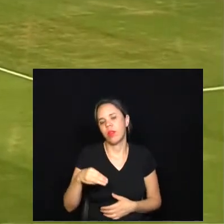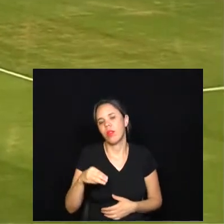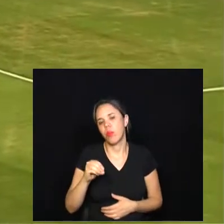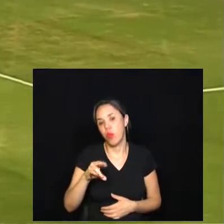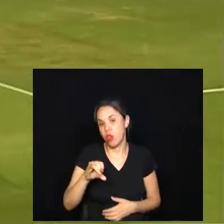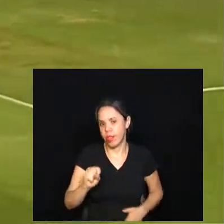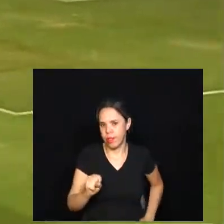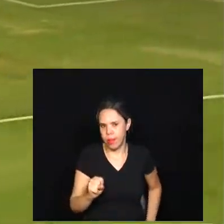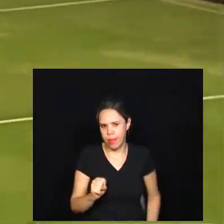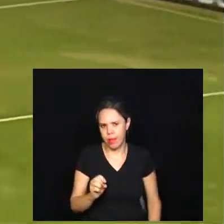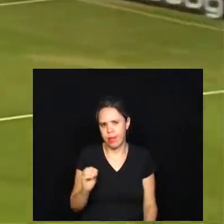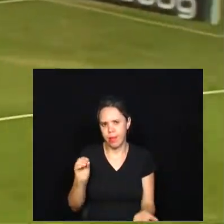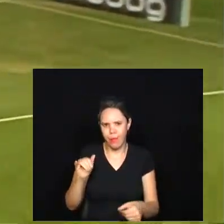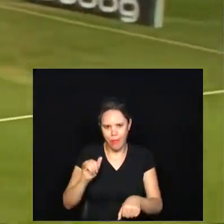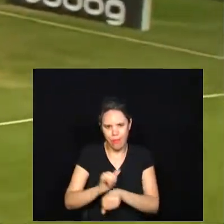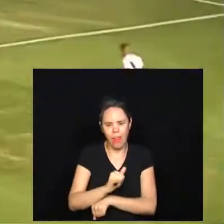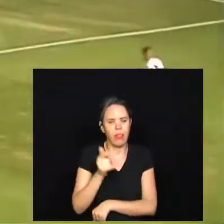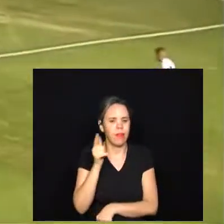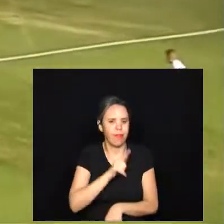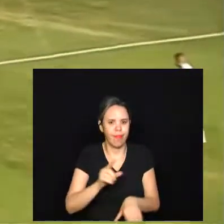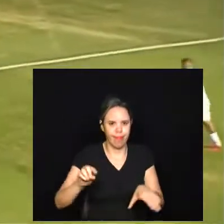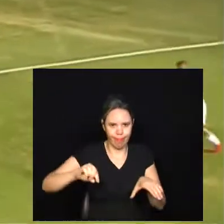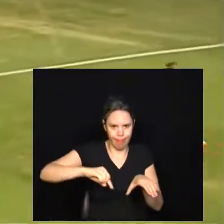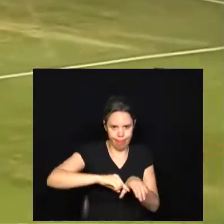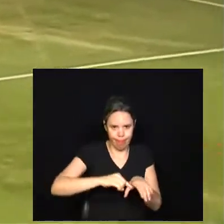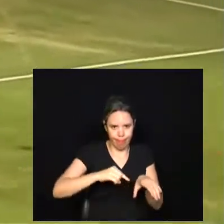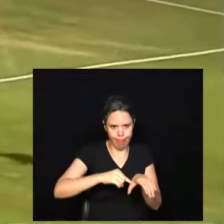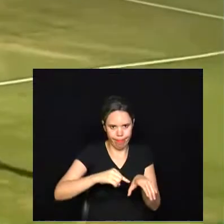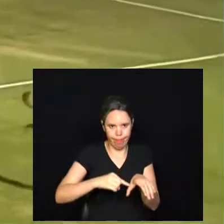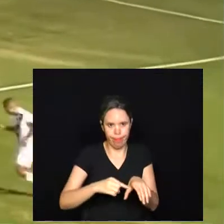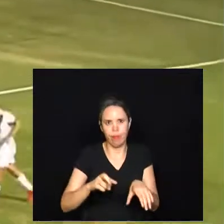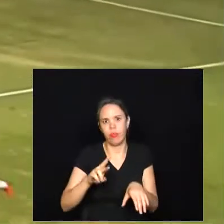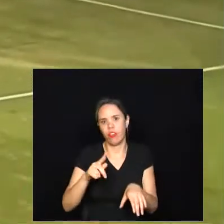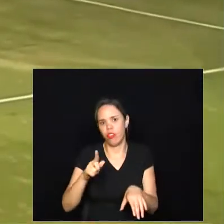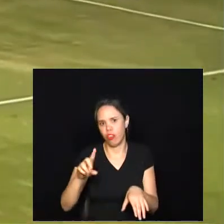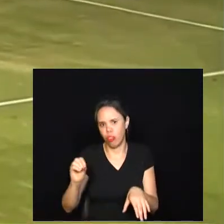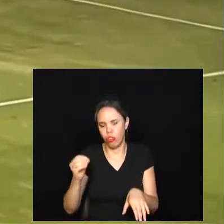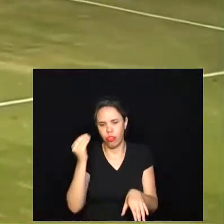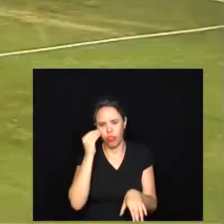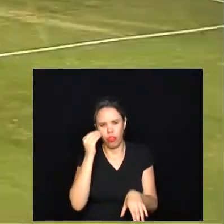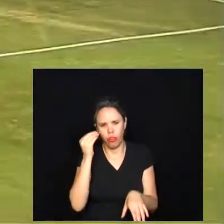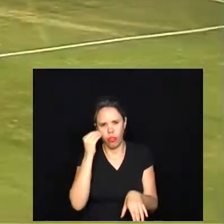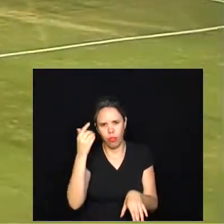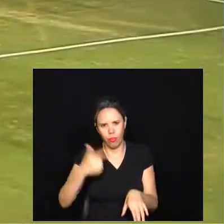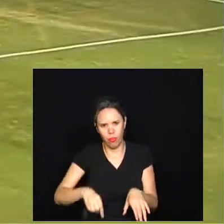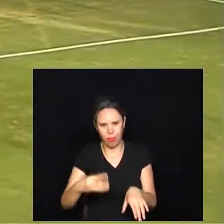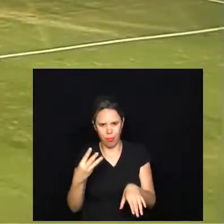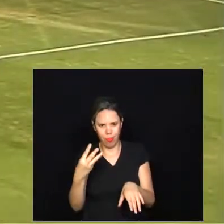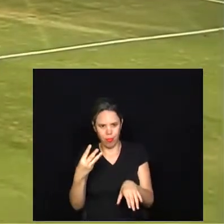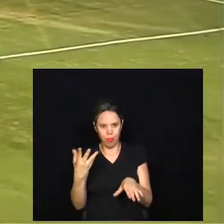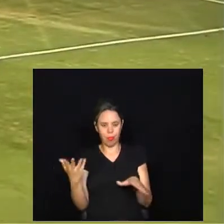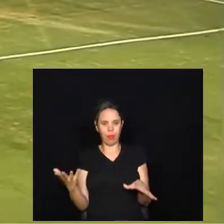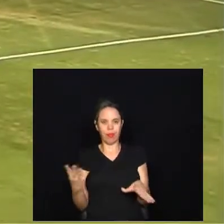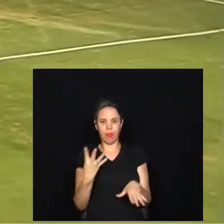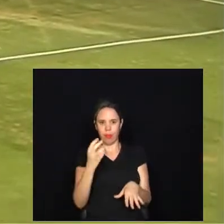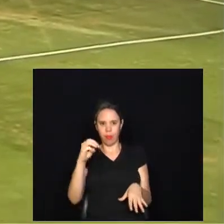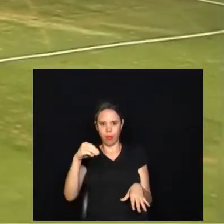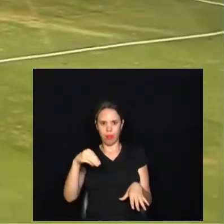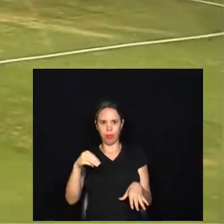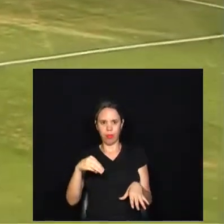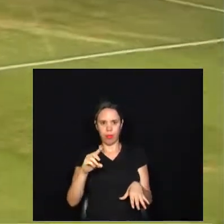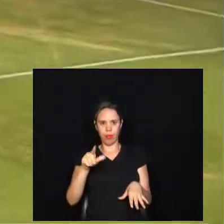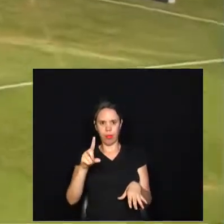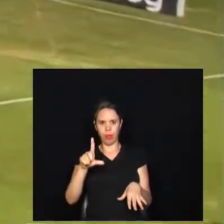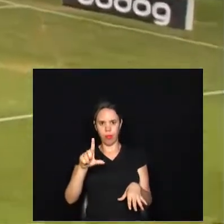falta acertou a trave. Richard também mandou por cima. Aos 40 minutos,